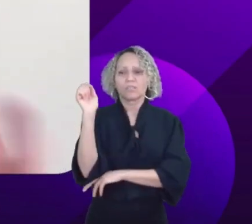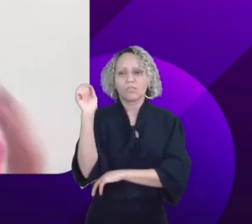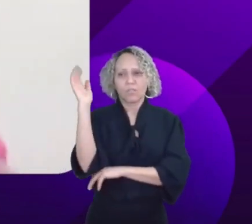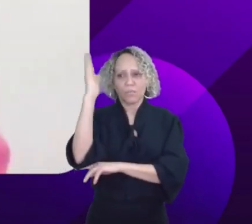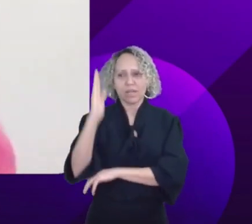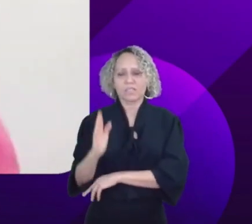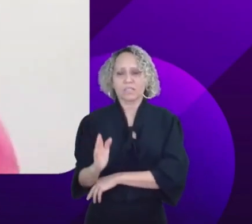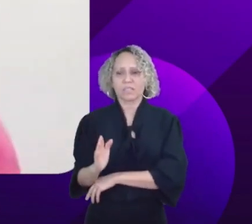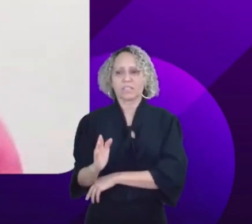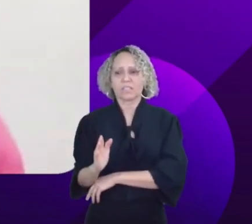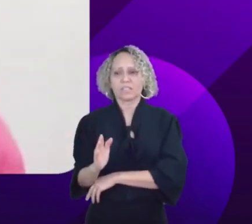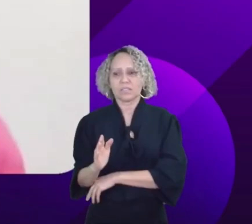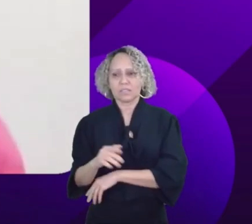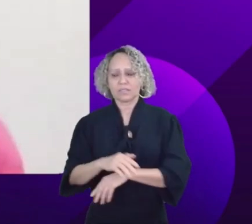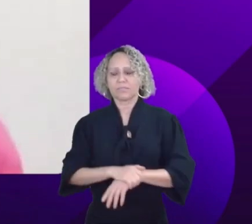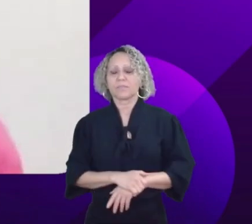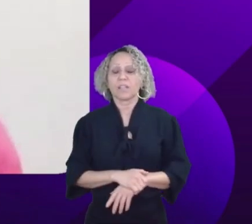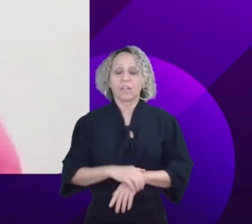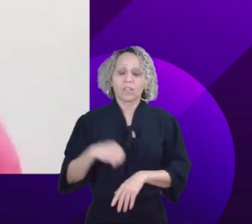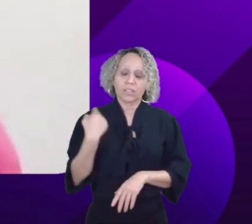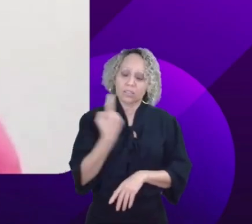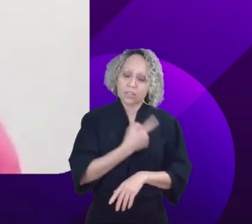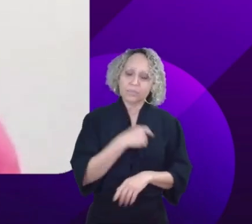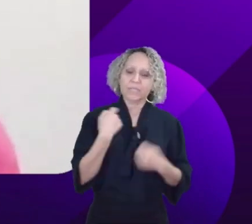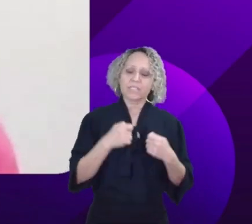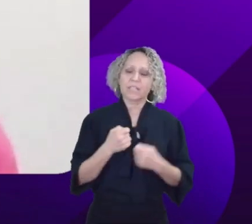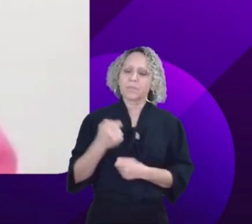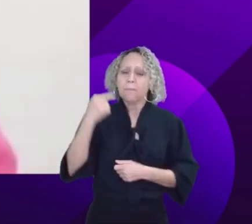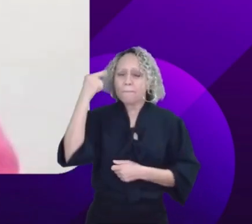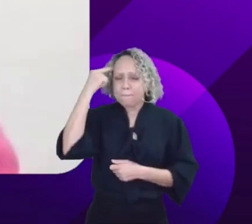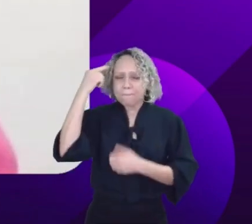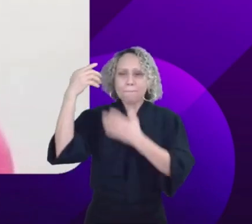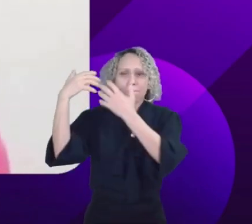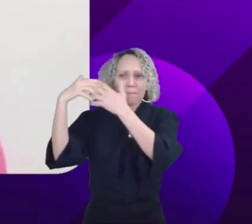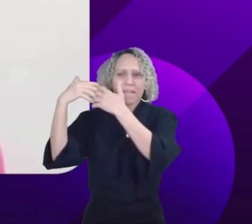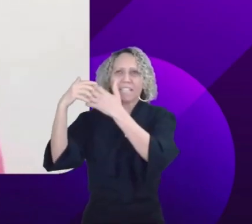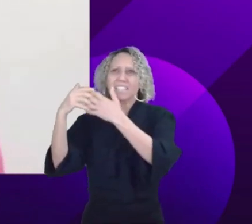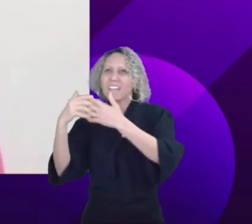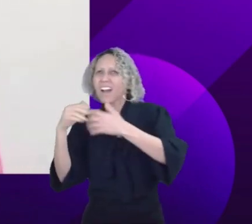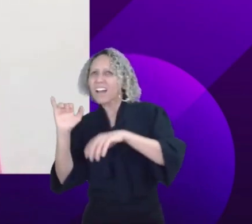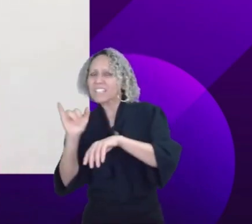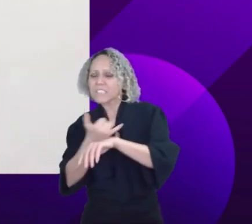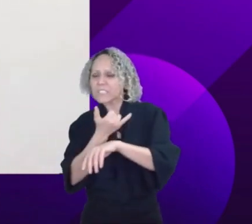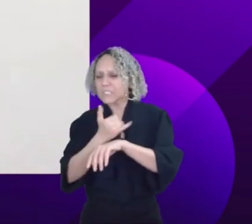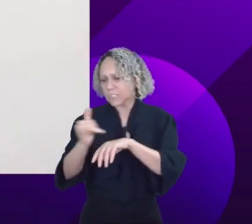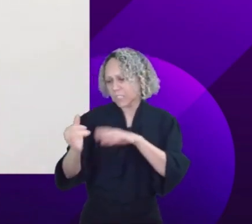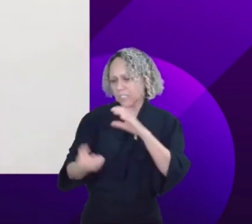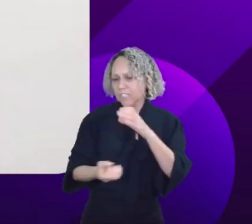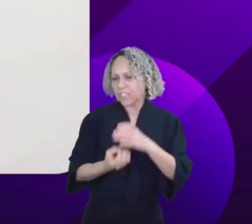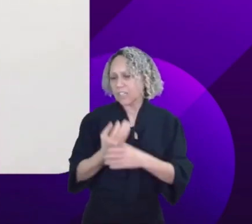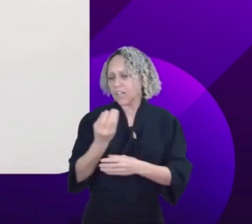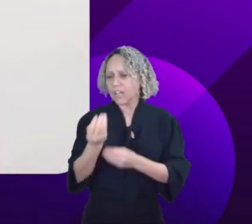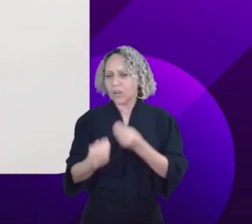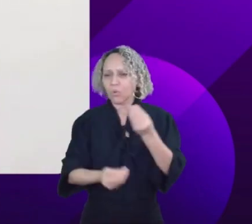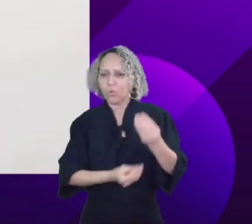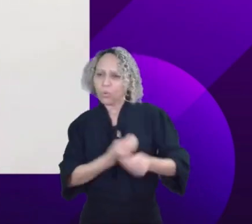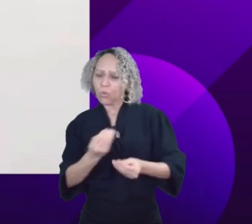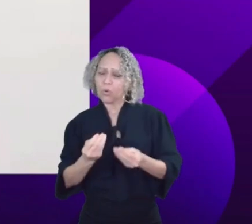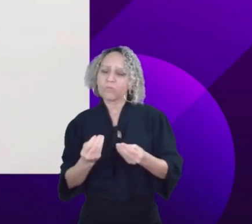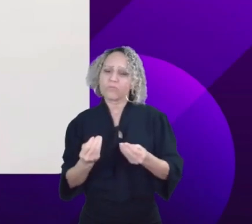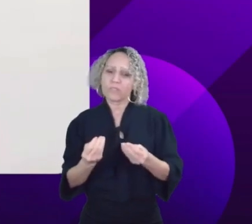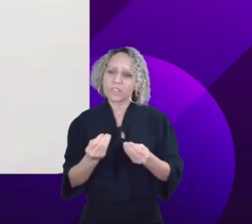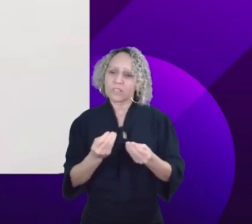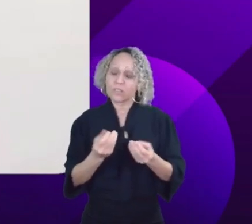né, repensar a organização das cidades, dos estados, né, e pensar o território. A gente está vivendo agora um